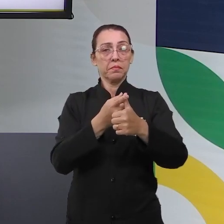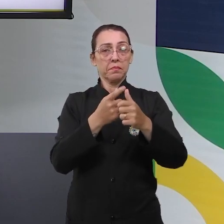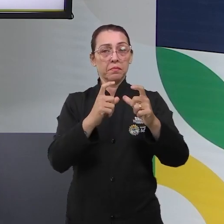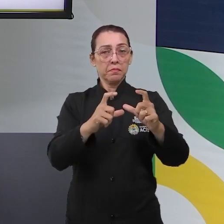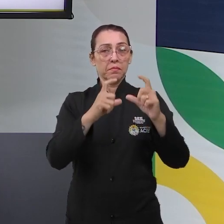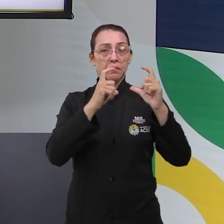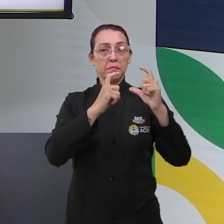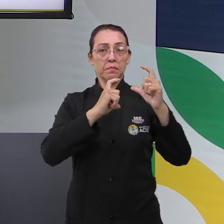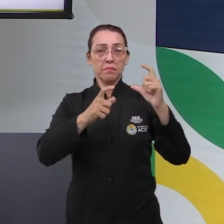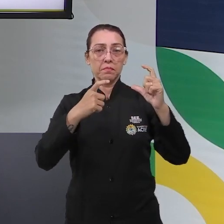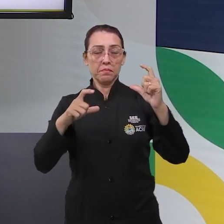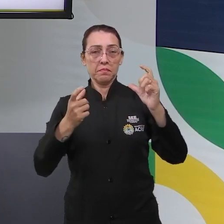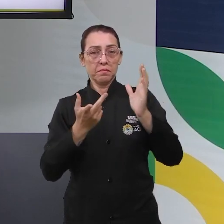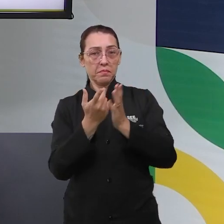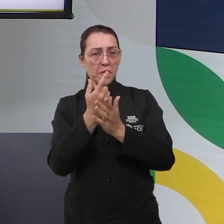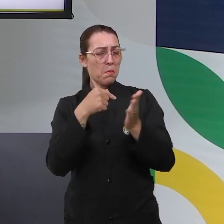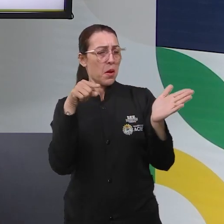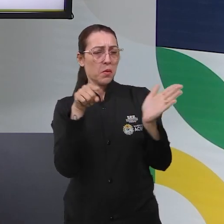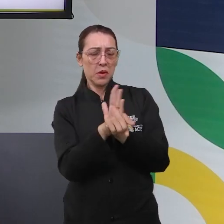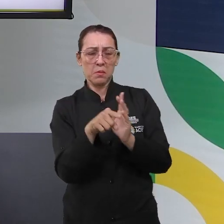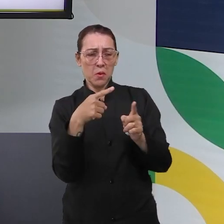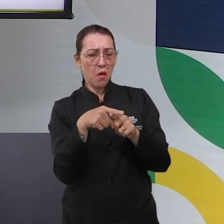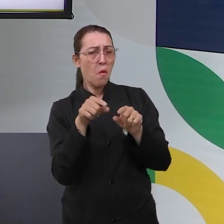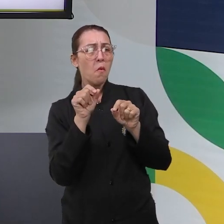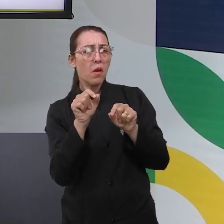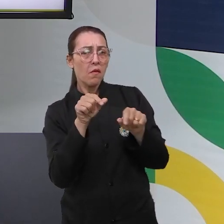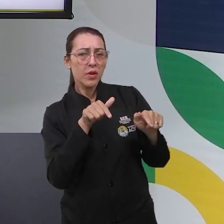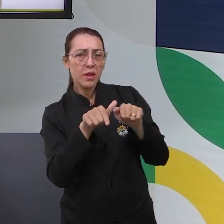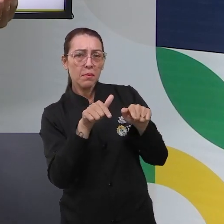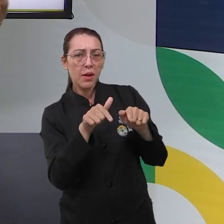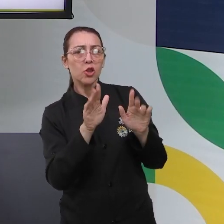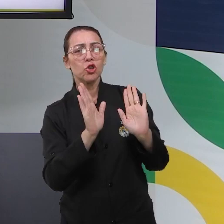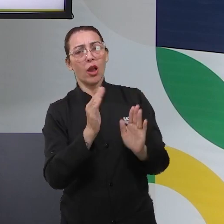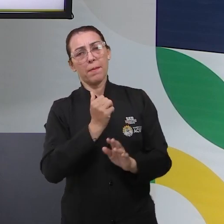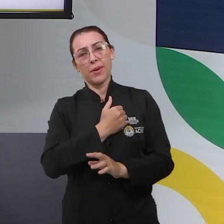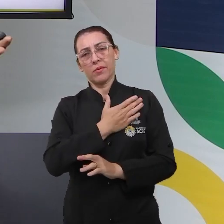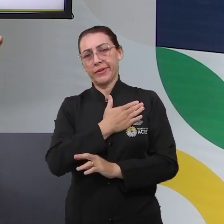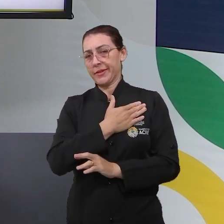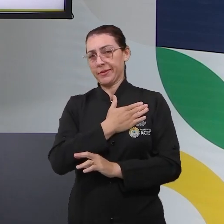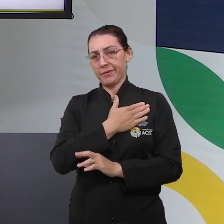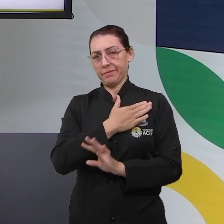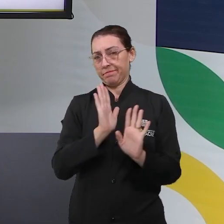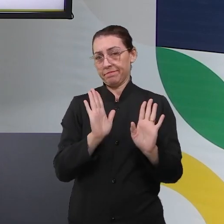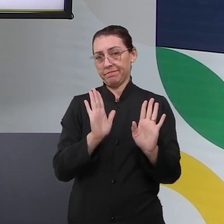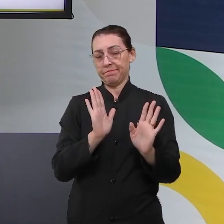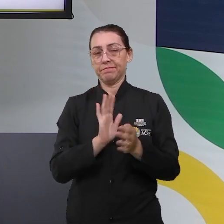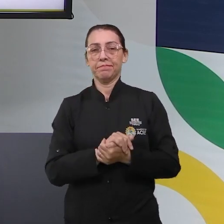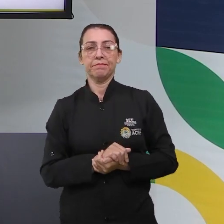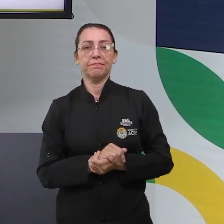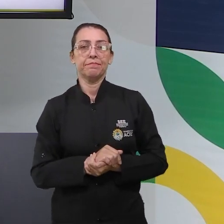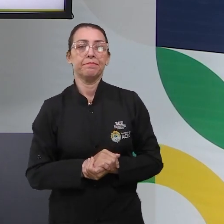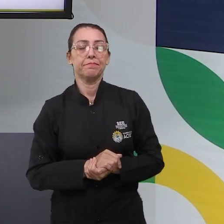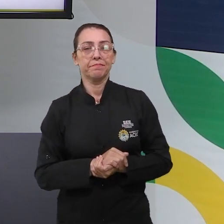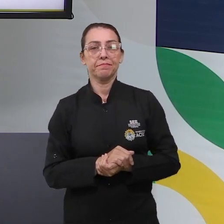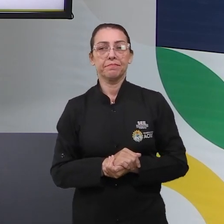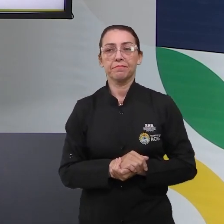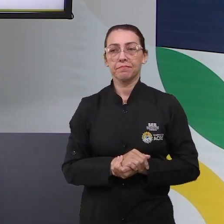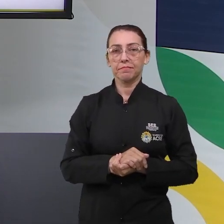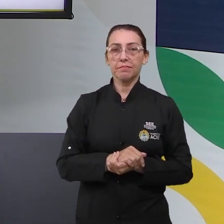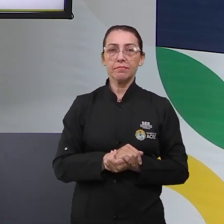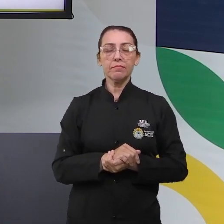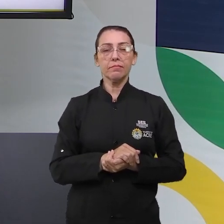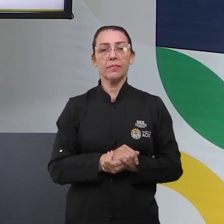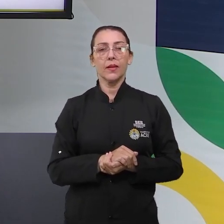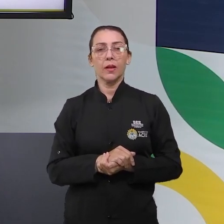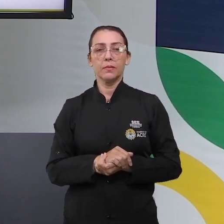tirinha, que ela fala, sou desenhista. Não, estou perguntando com o que você trabalha. Ou seja, quer dizer que desenhista não é um trabalho? Fica essa questão,